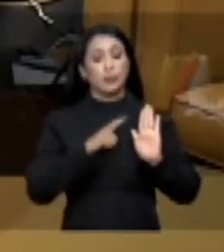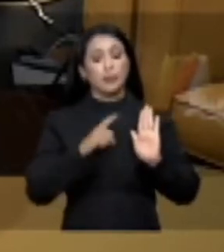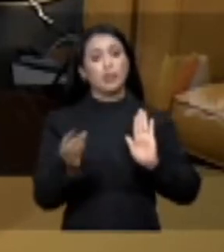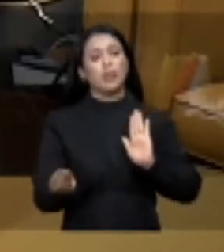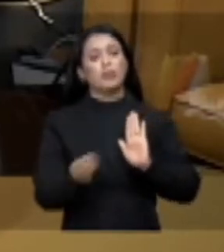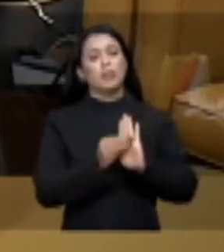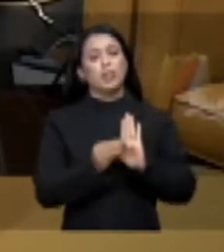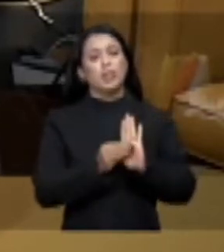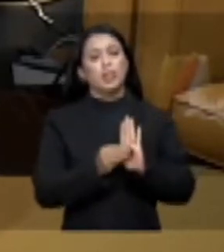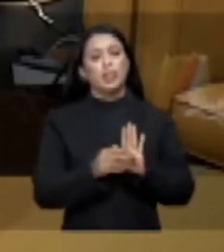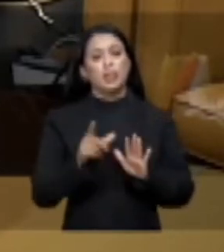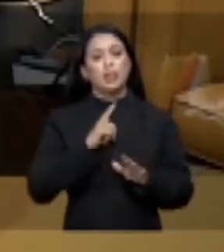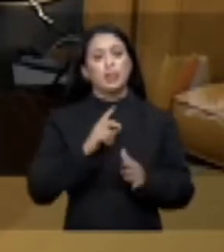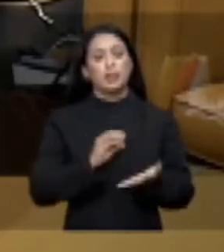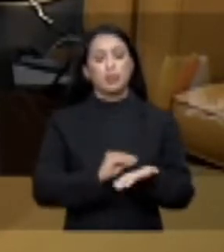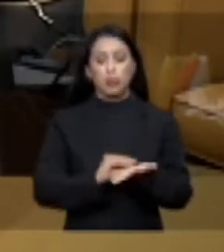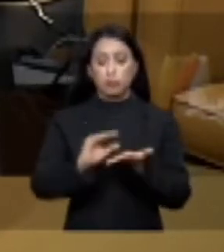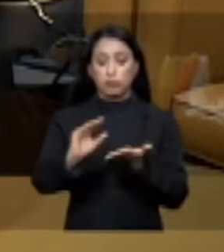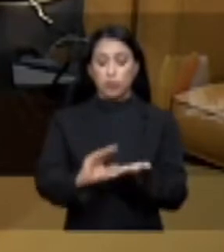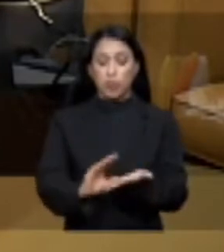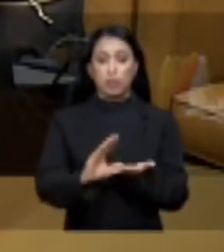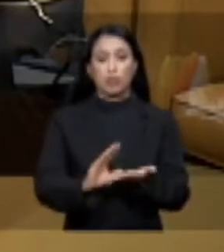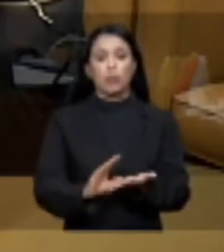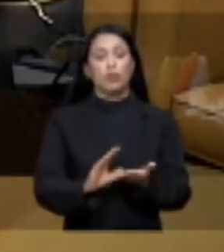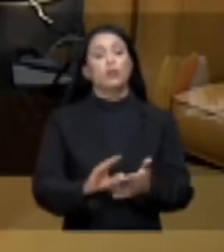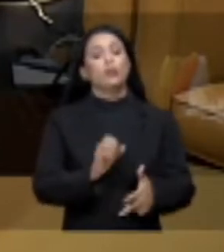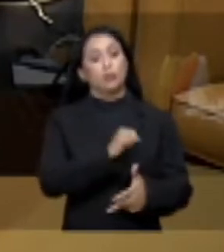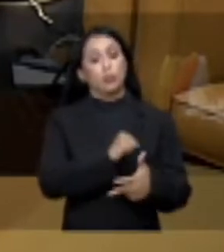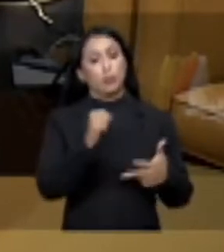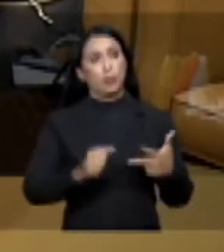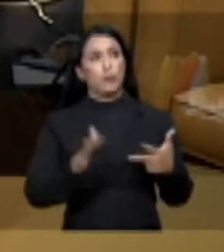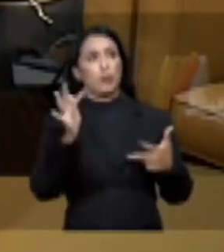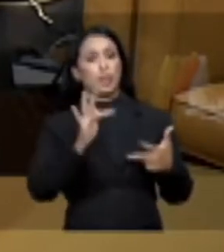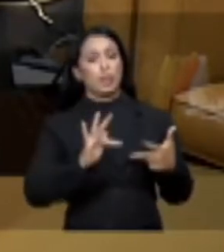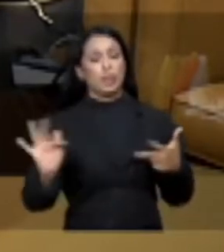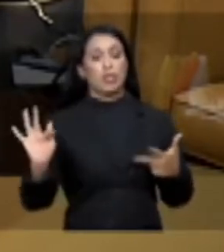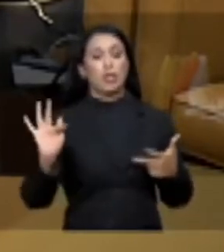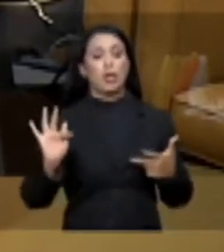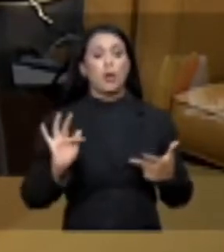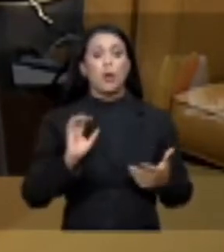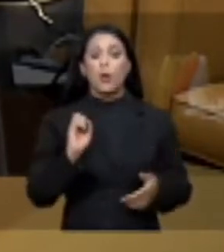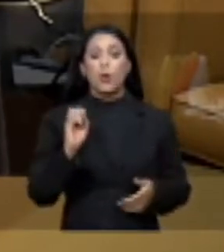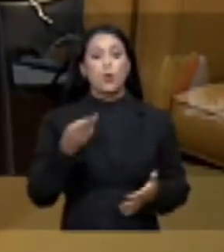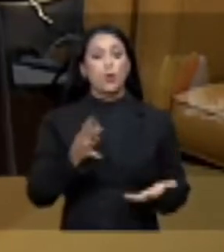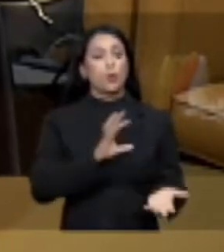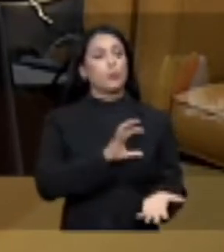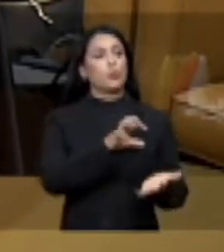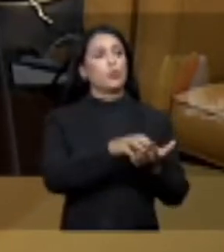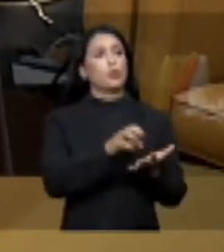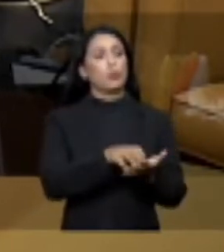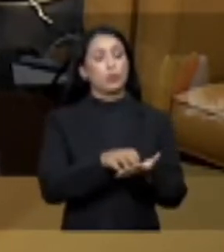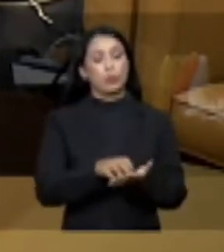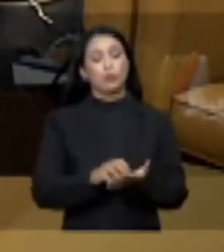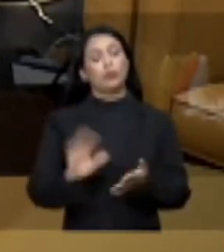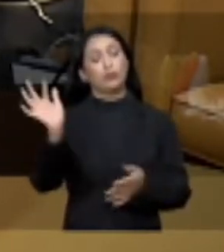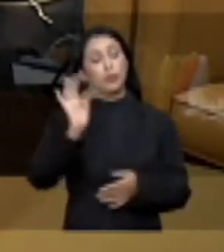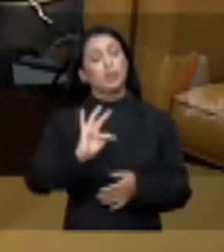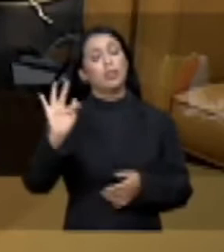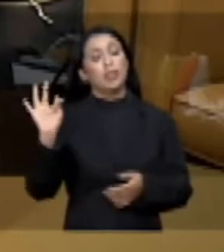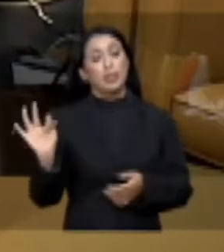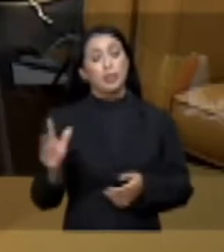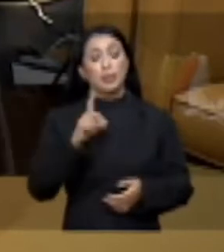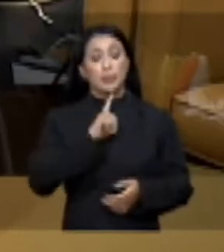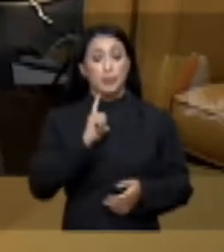aplicação racional dos recursos públicos federais ou recursos públicos geridos por órgãos ou entidades federais, visando